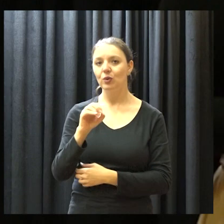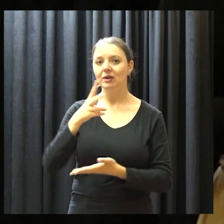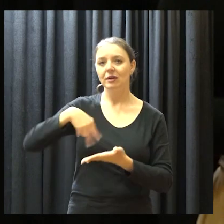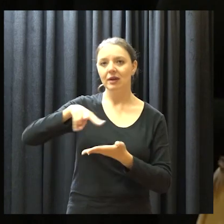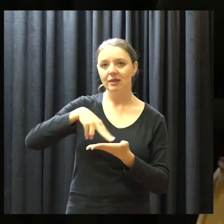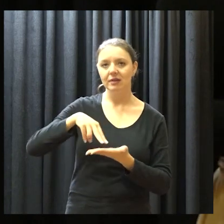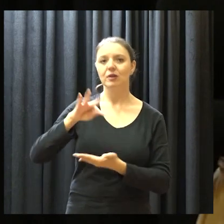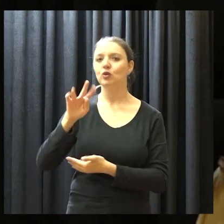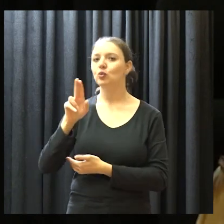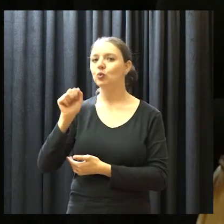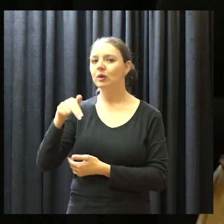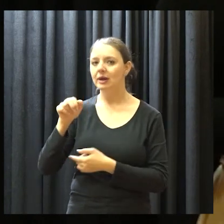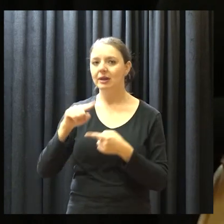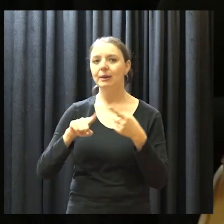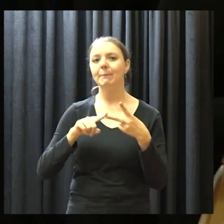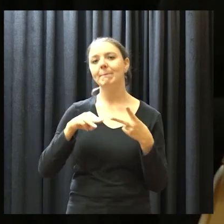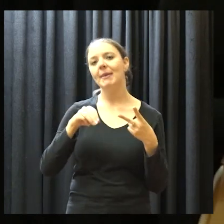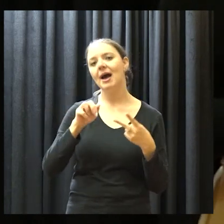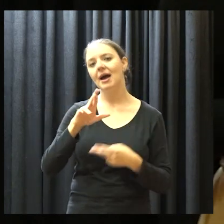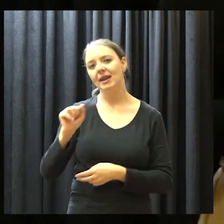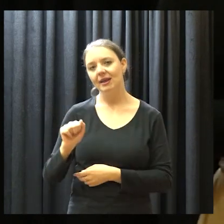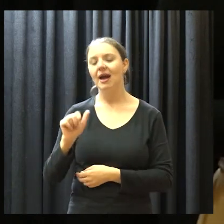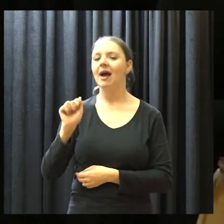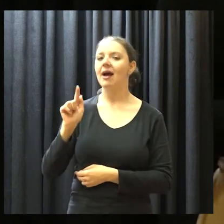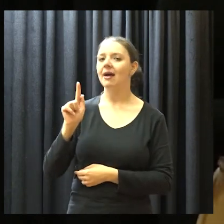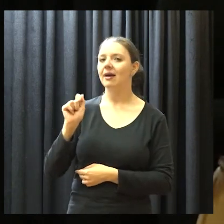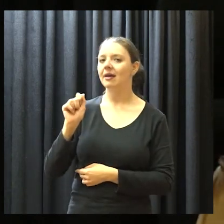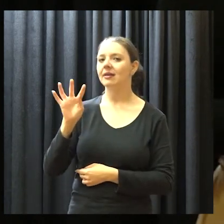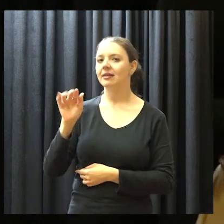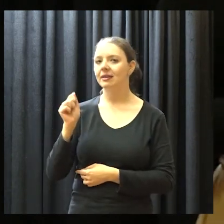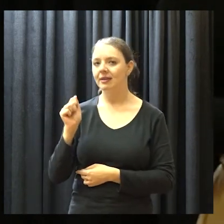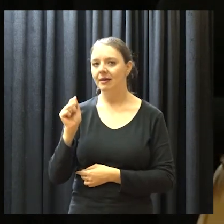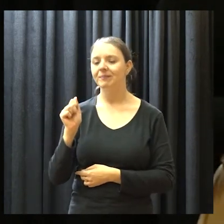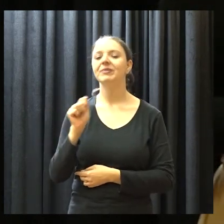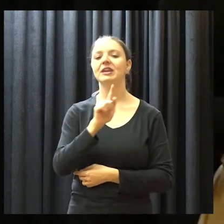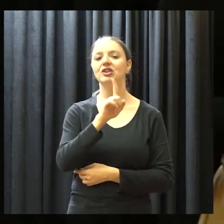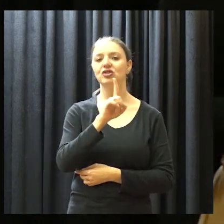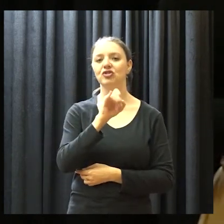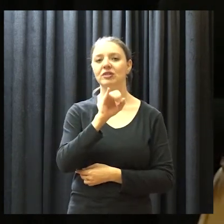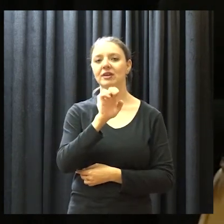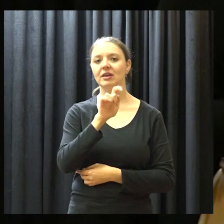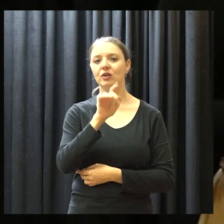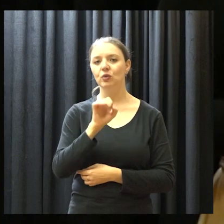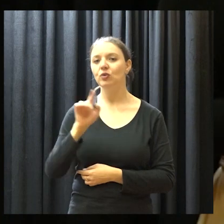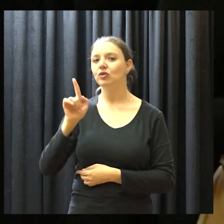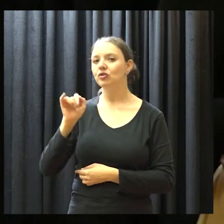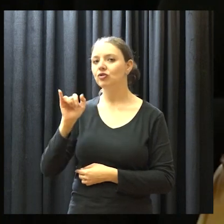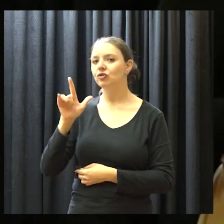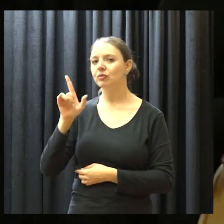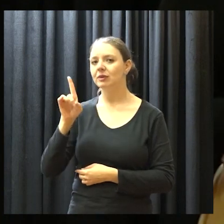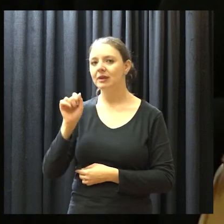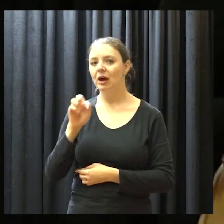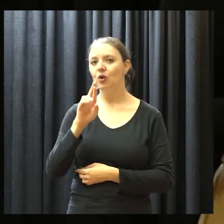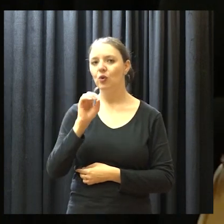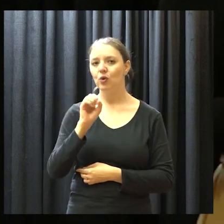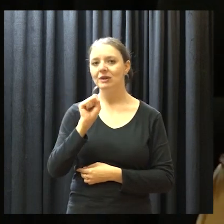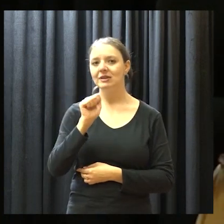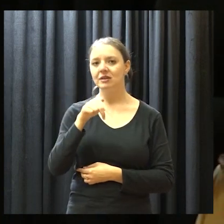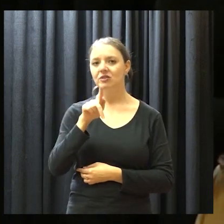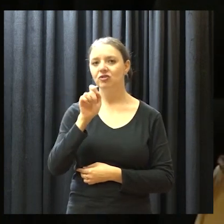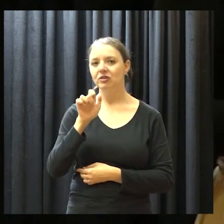Tuane, Maria, Ágata, Diego, Gilda, Rosângela,